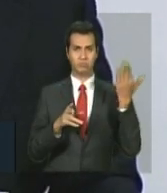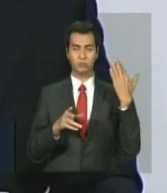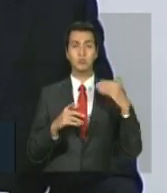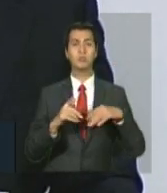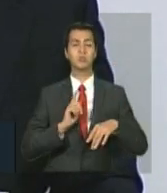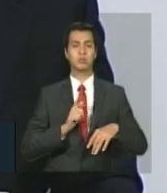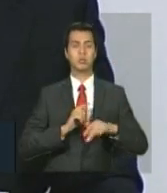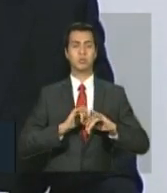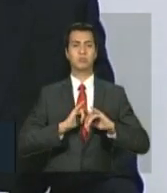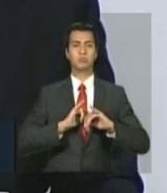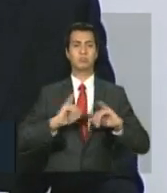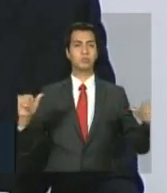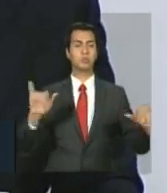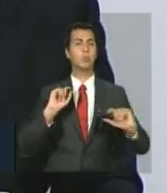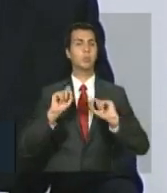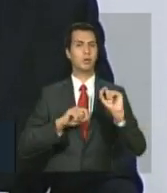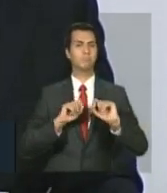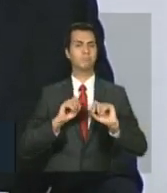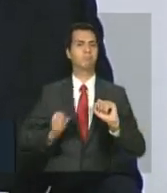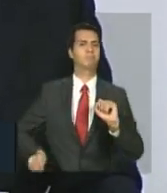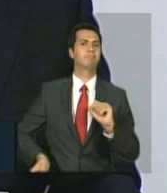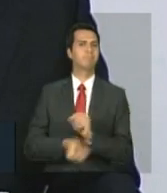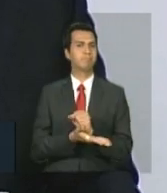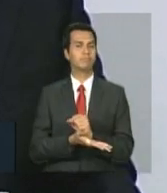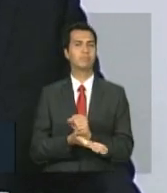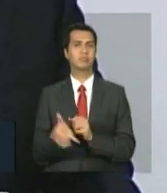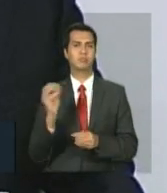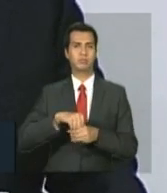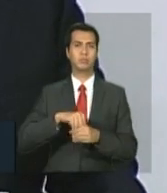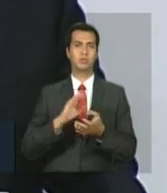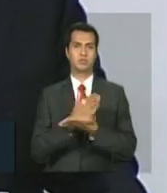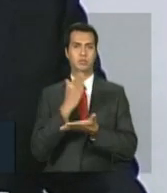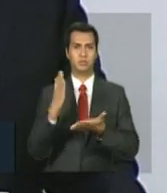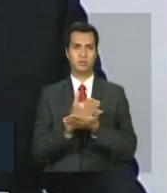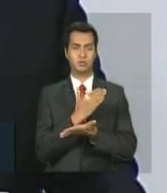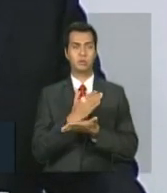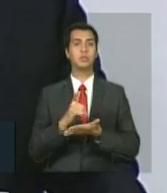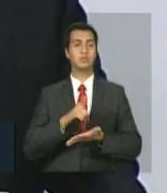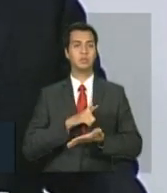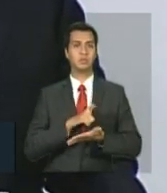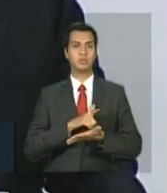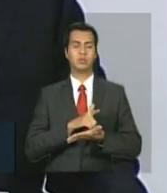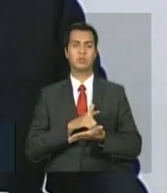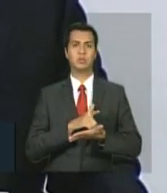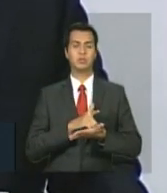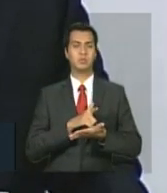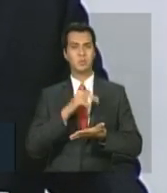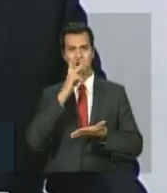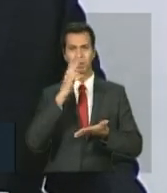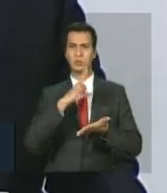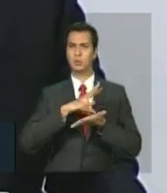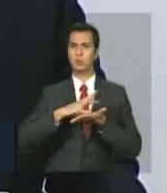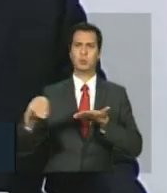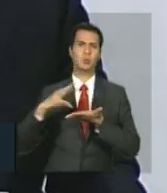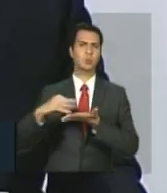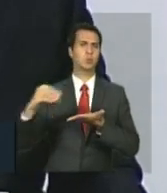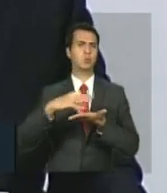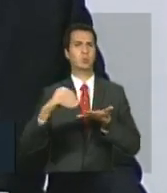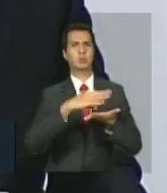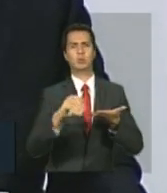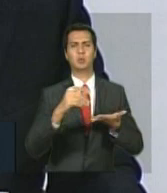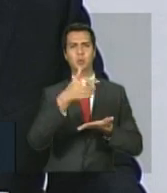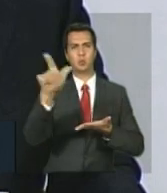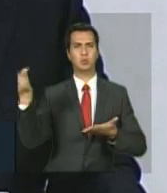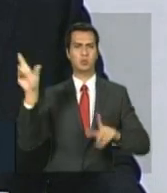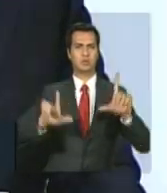numa importante revista brasileira e que foi republicada praticamente, literalmente, por muitos outros órgãos